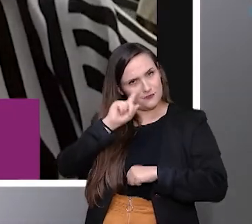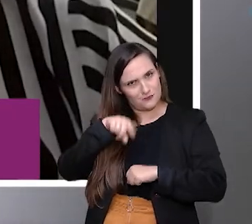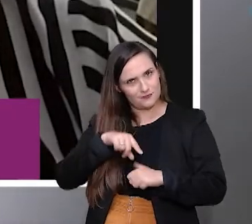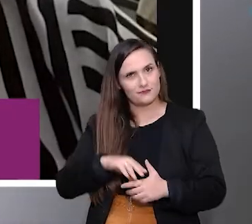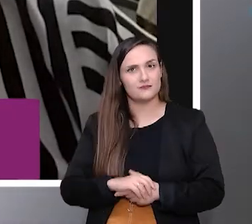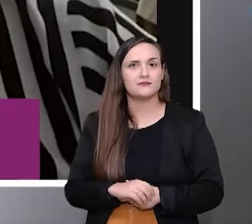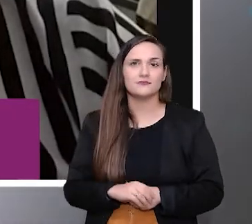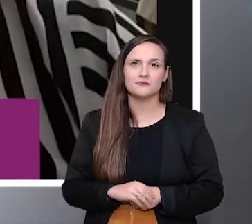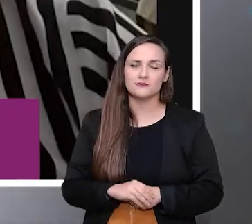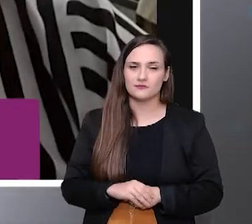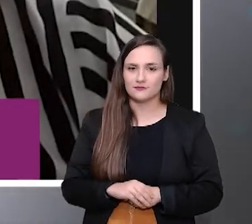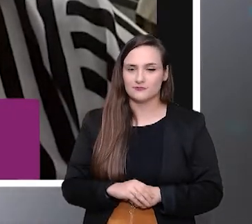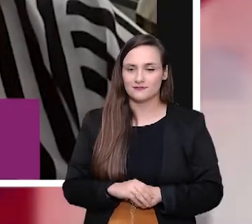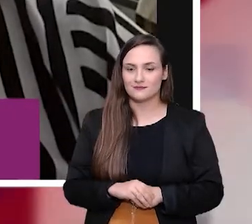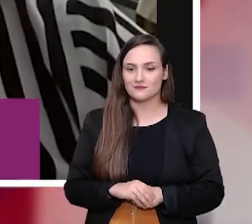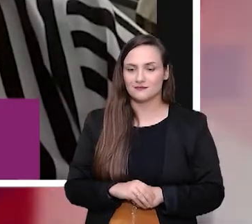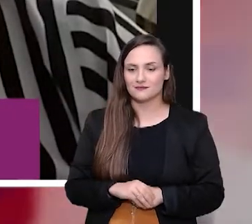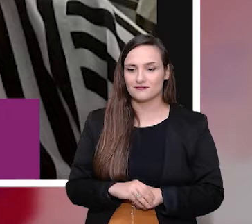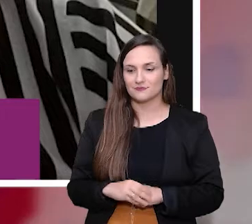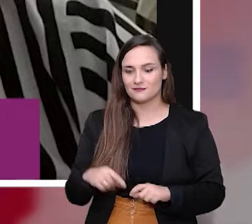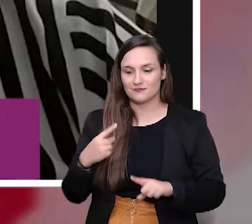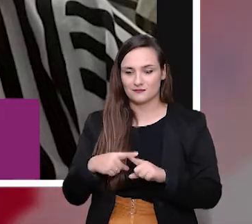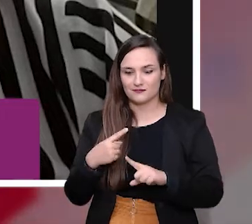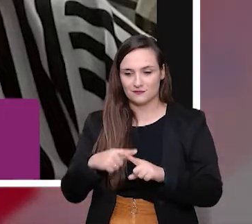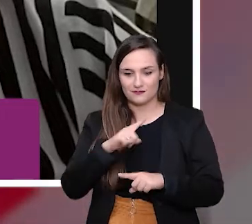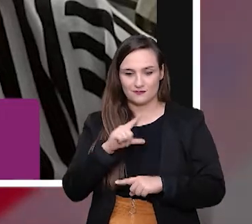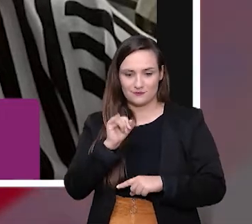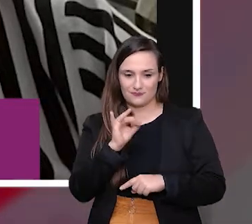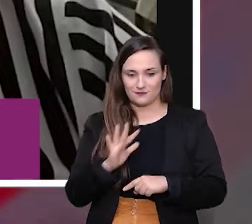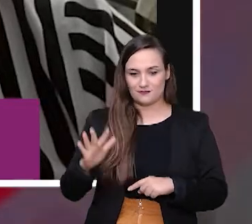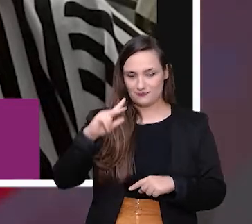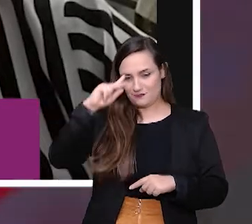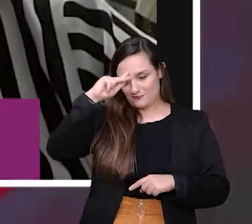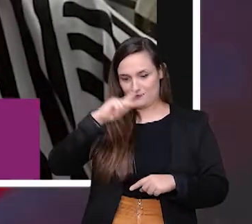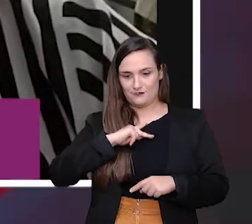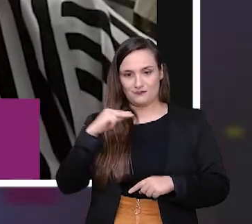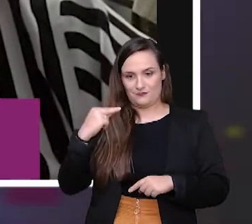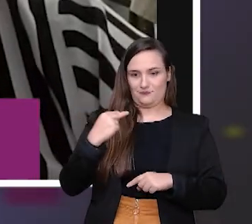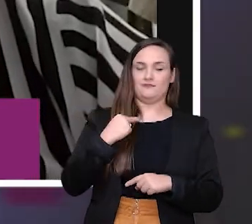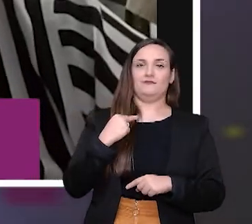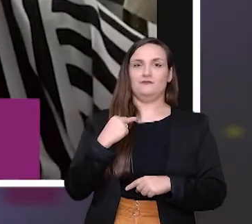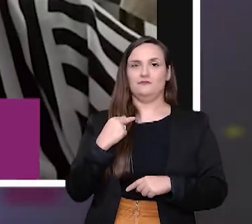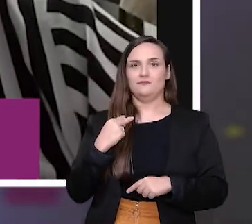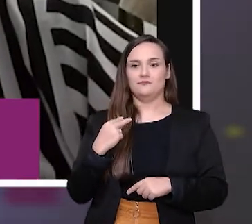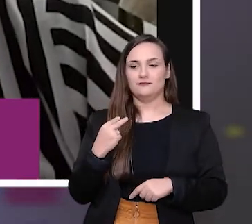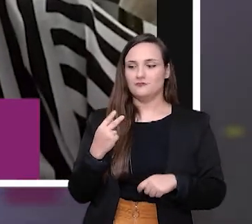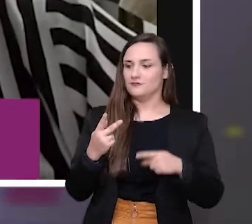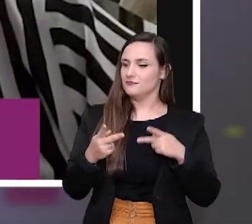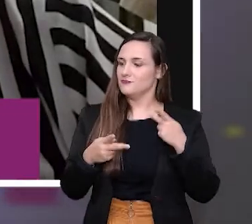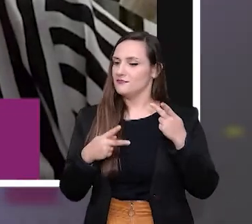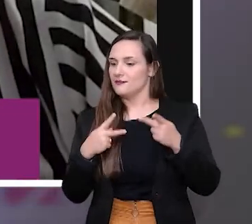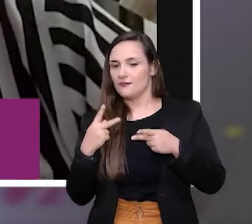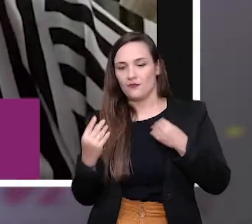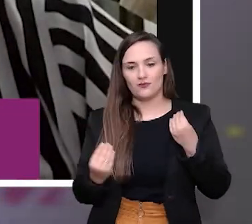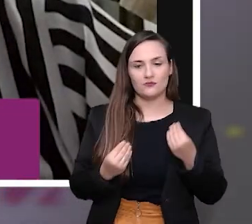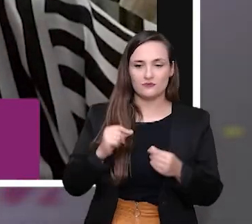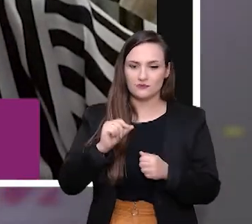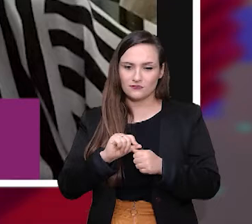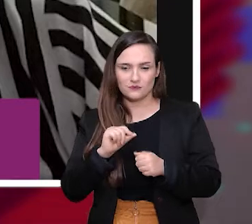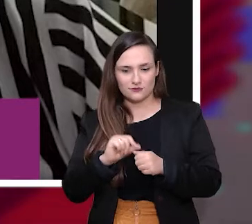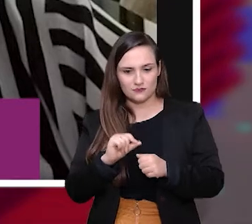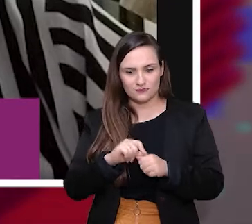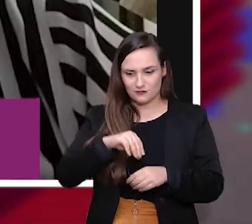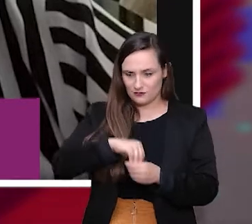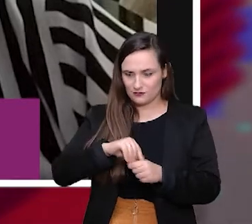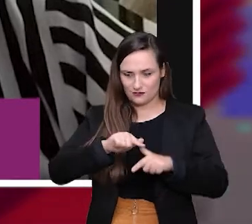mais autoconfiante, já que a gente está falando de admiração da imagem, não só da imagem, mas da